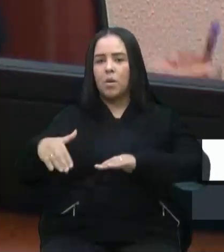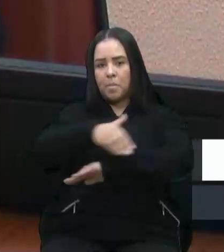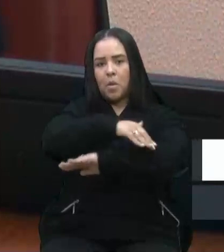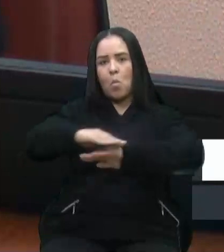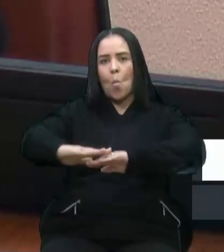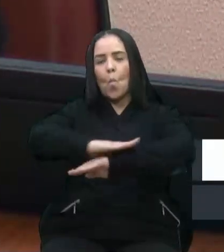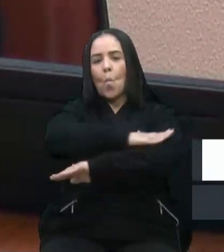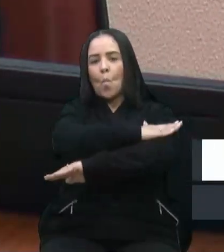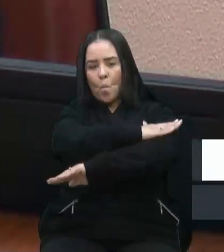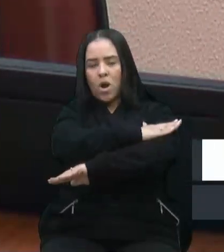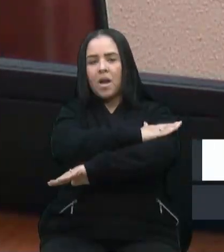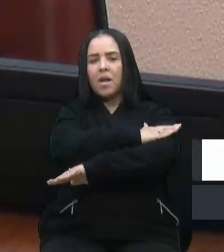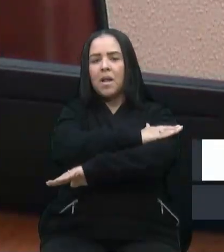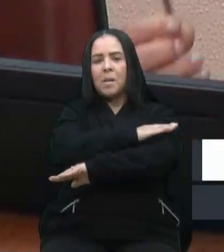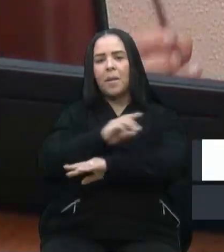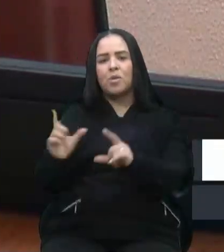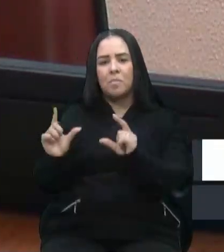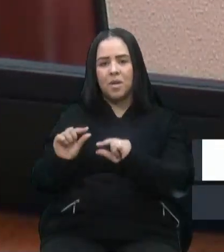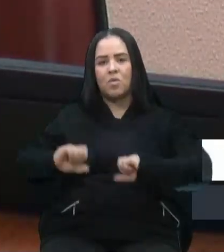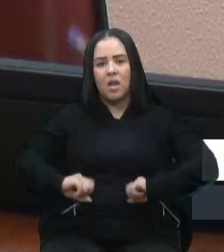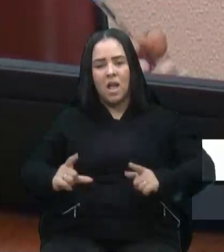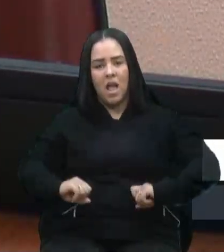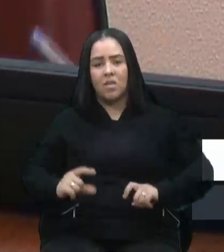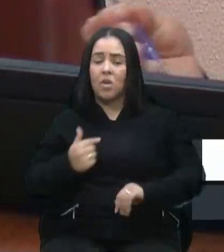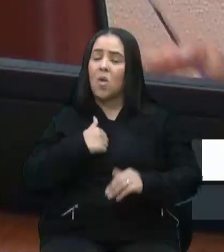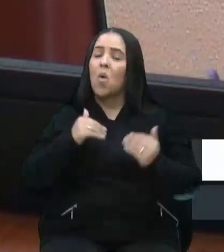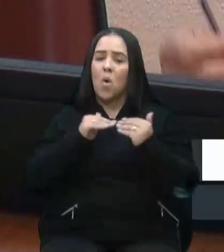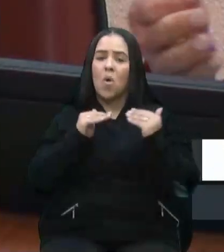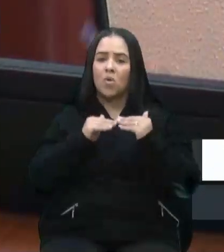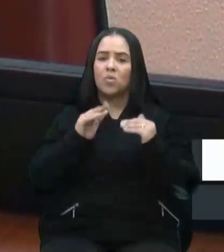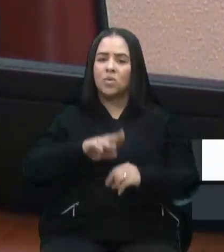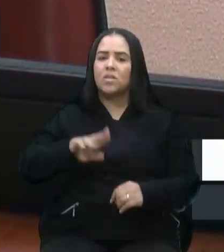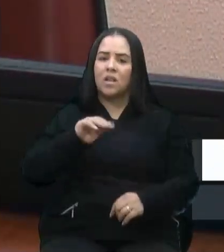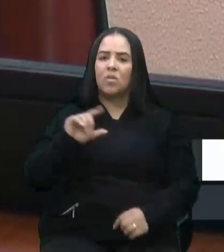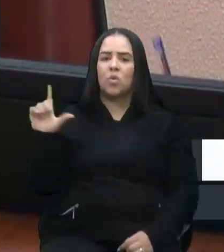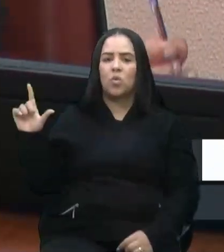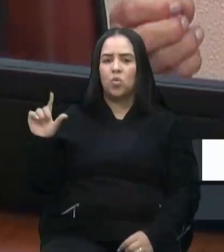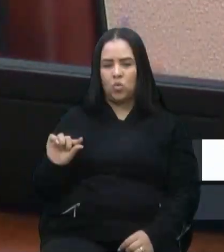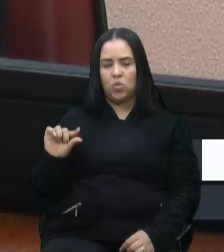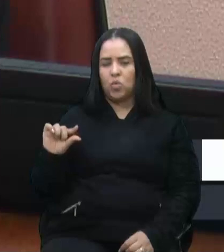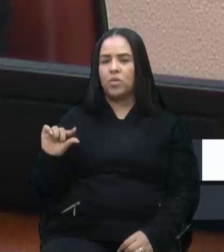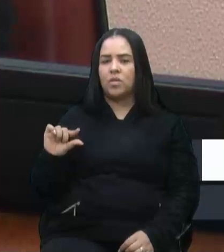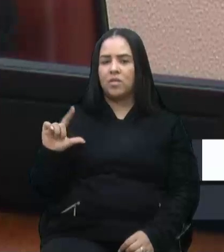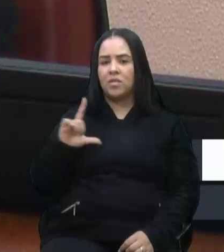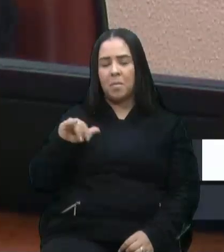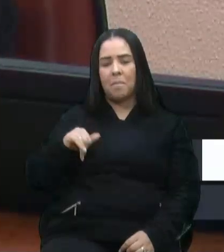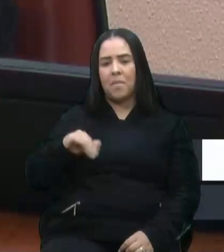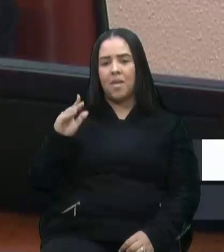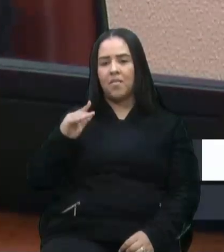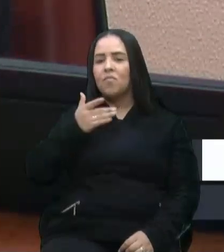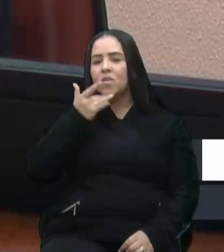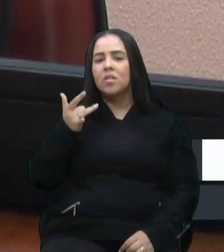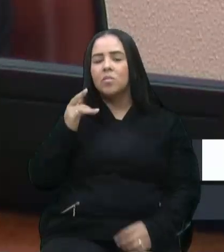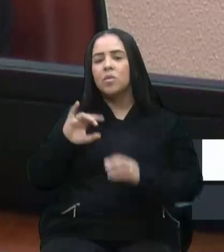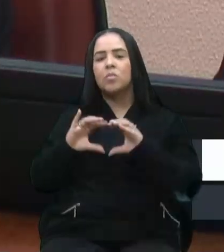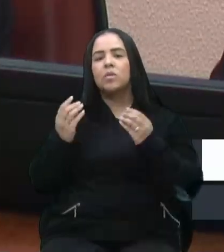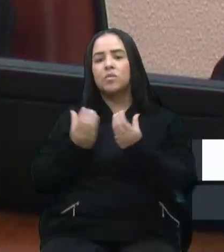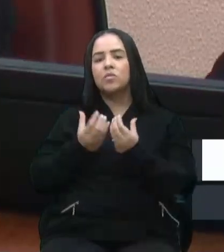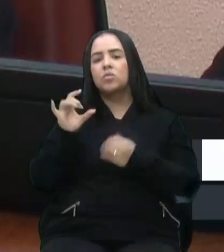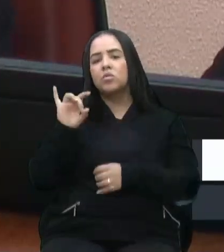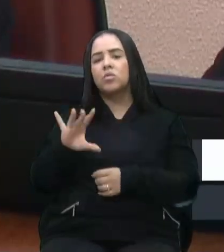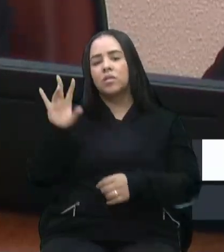barata também. Sou de acordo de usar o que é mais barato para o povo e o que dá mais resultado para nossas comunidades. Só para